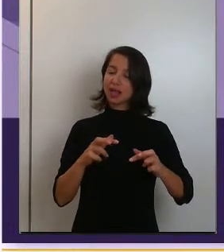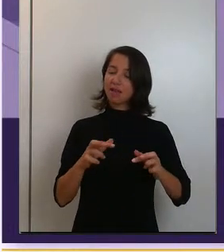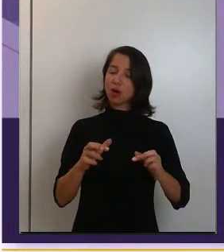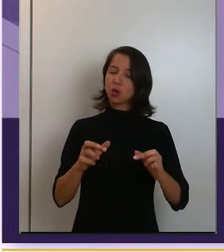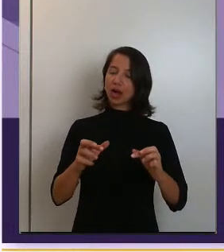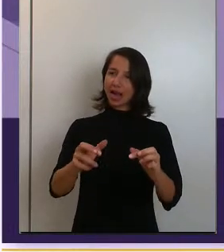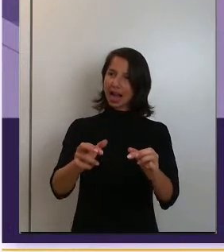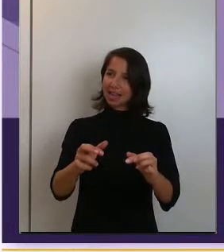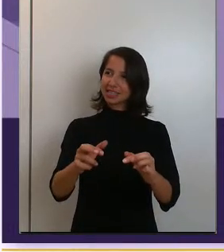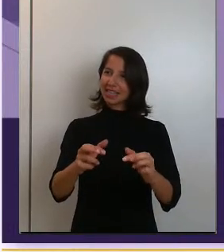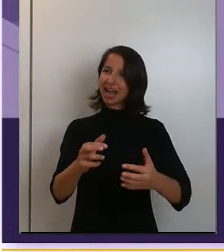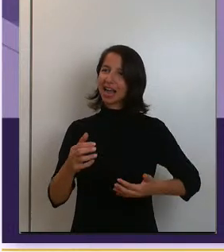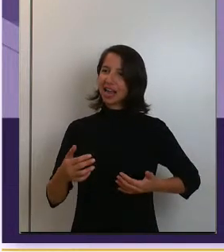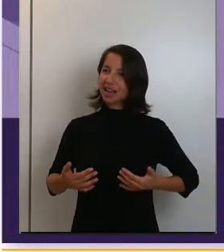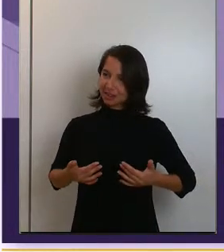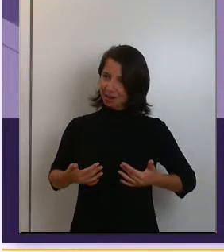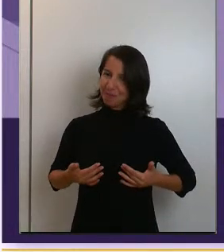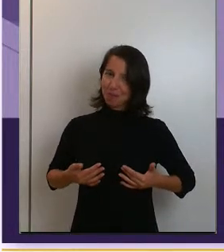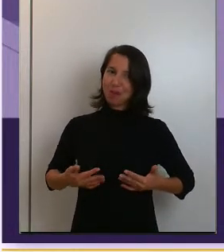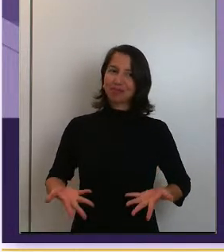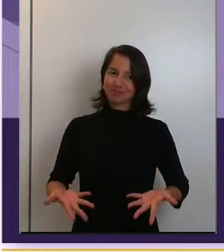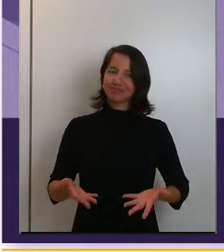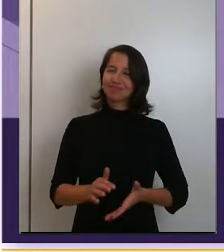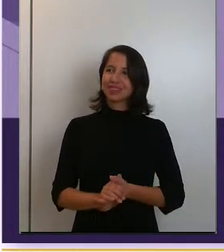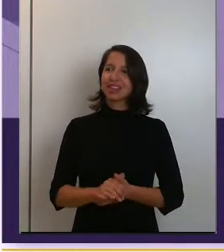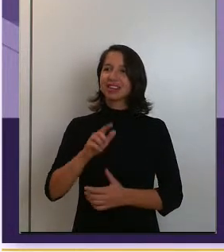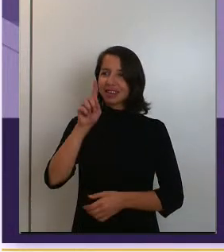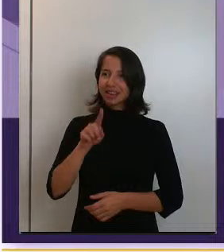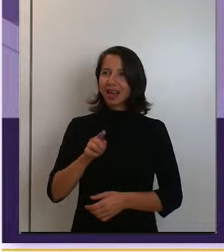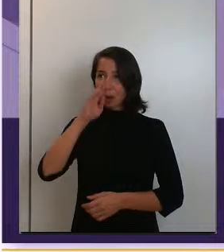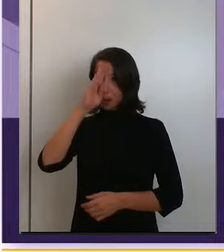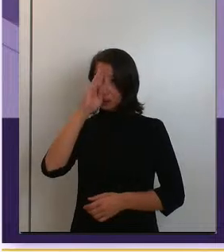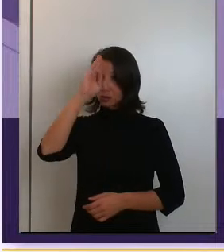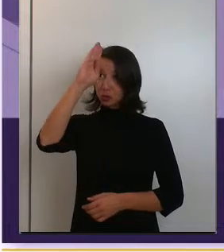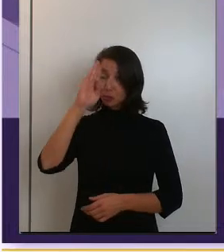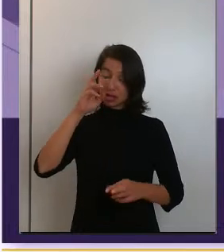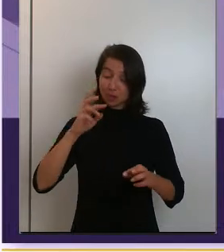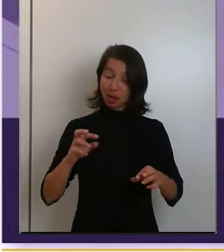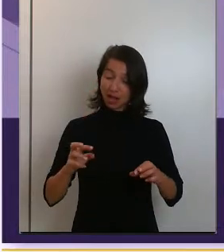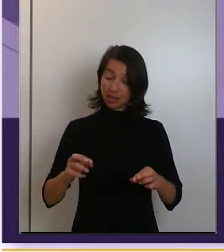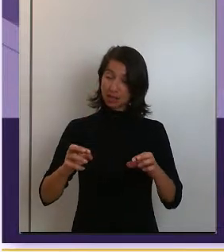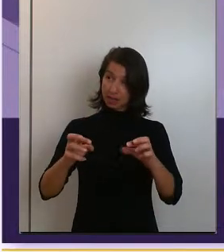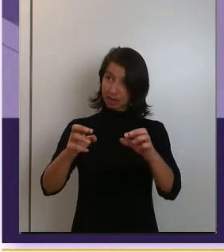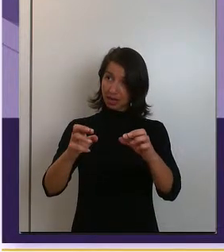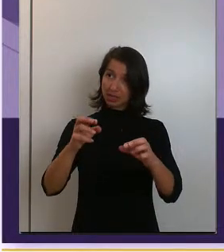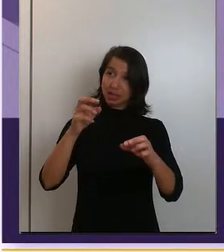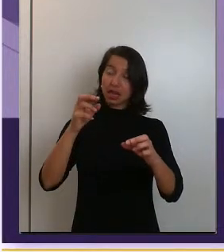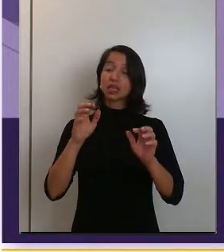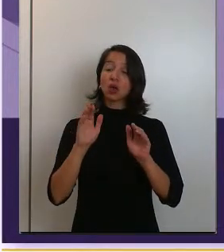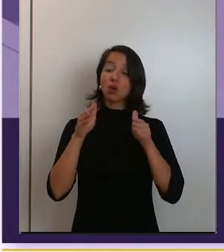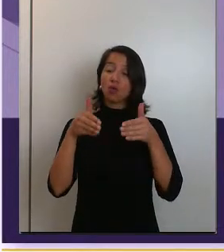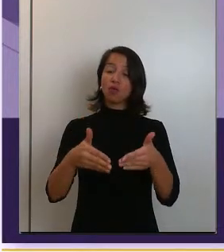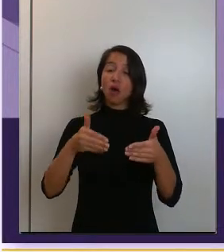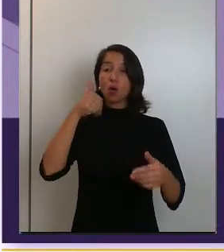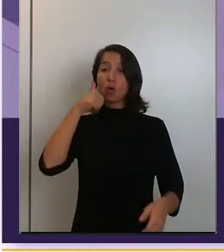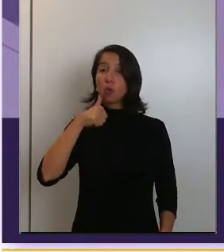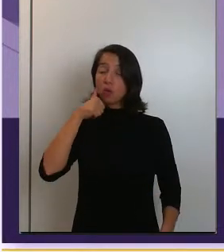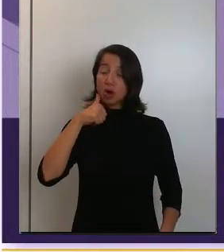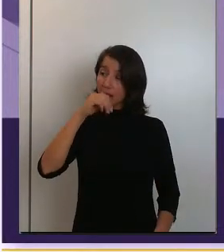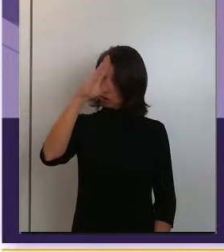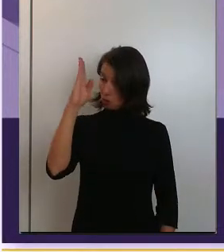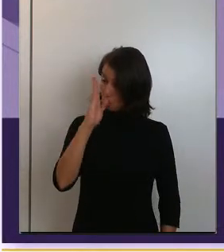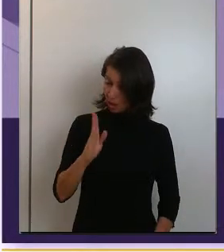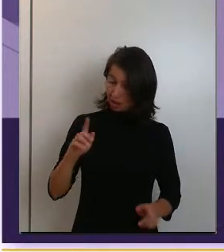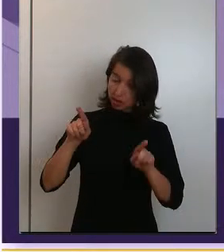que aflige as mulheres no Brasil e no mundo, né? Então, assim, é muito